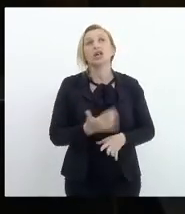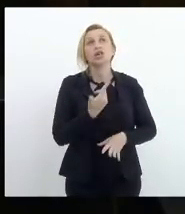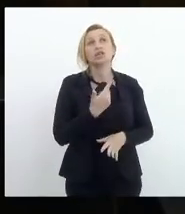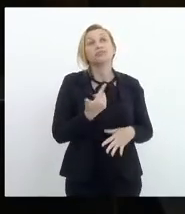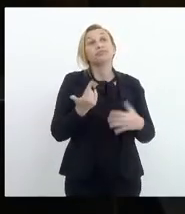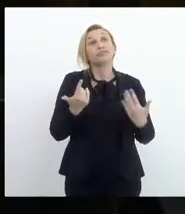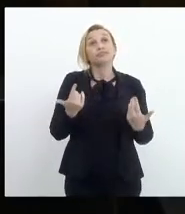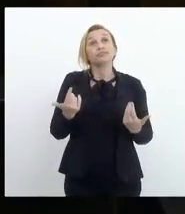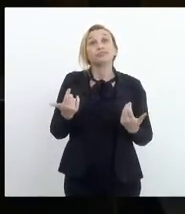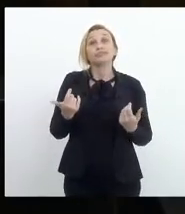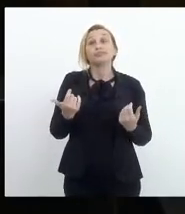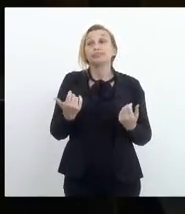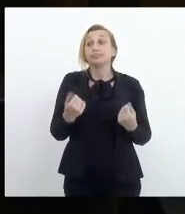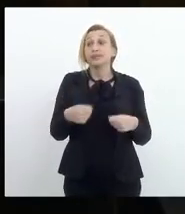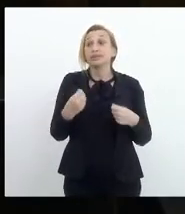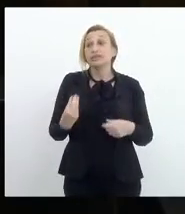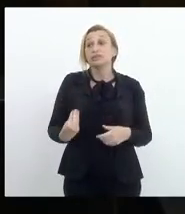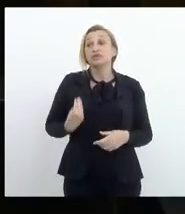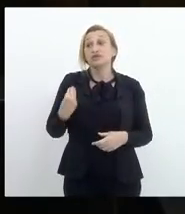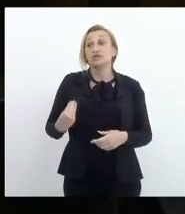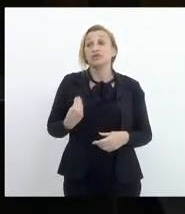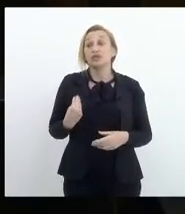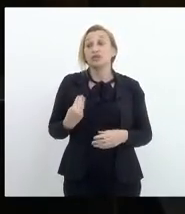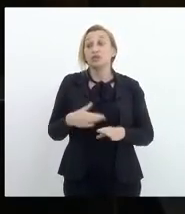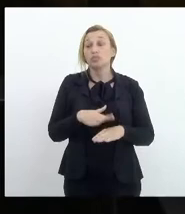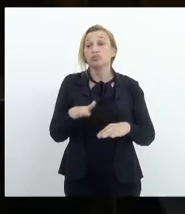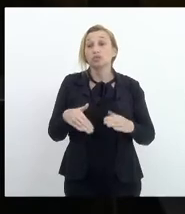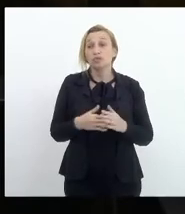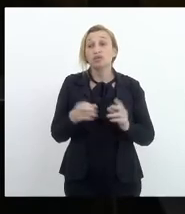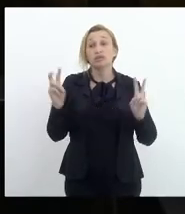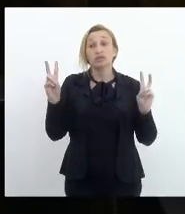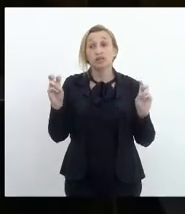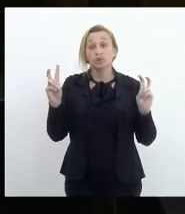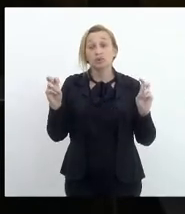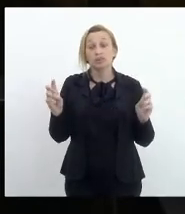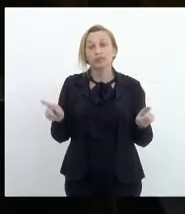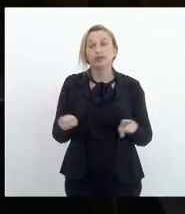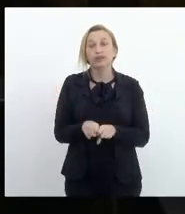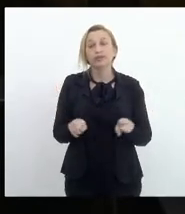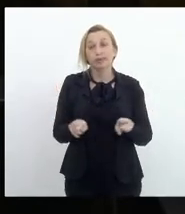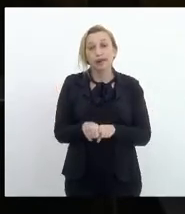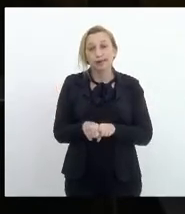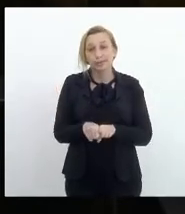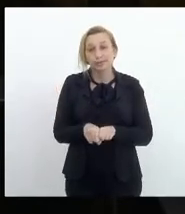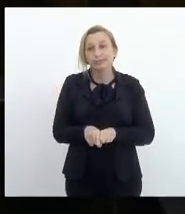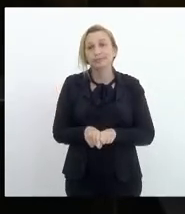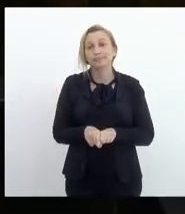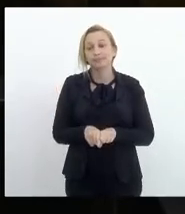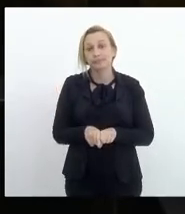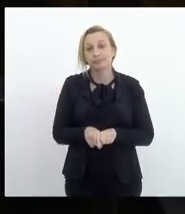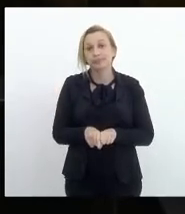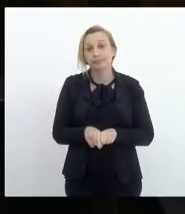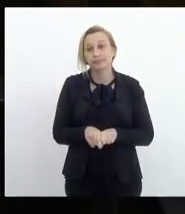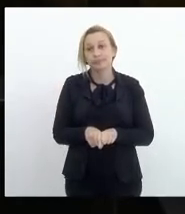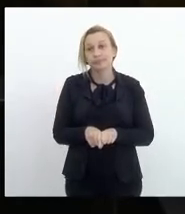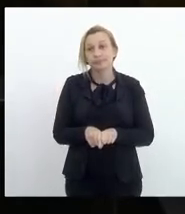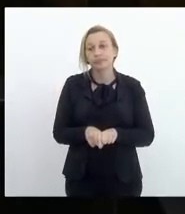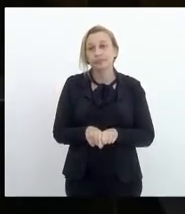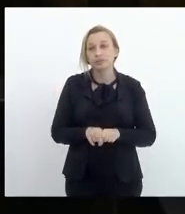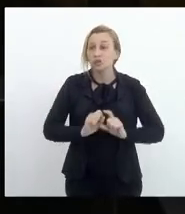temos que conviver com essas questões e ao mesmo tempo tentar